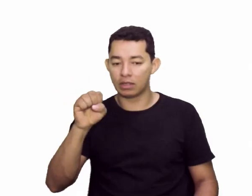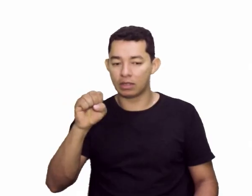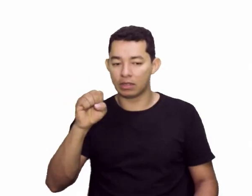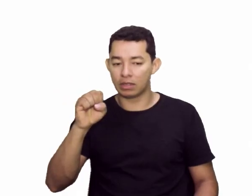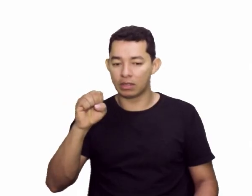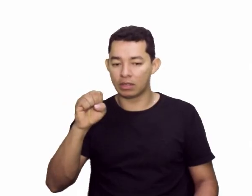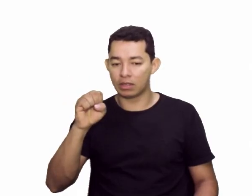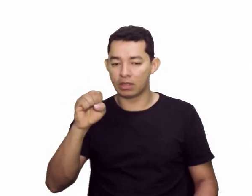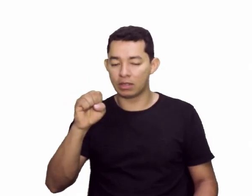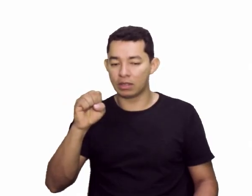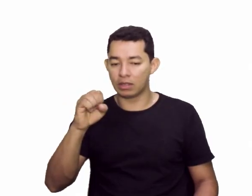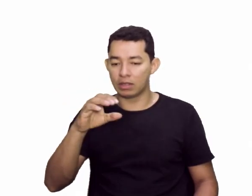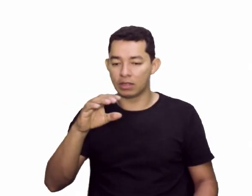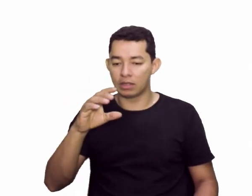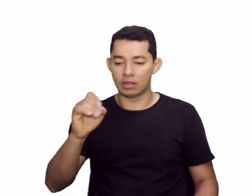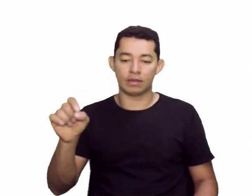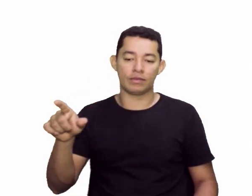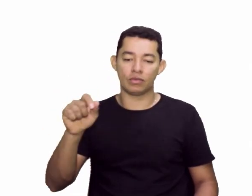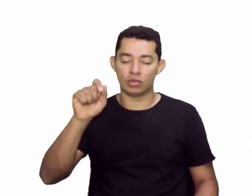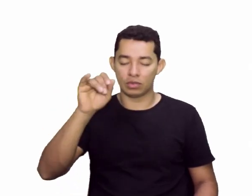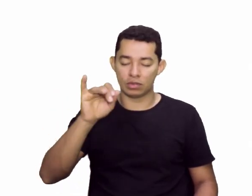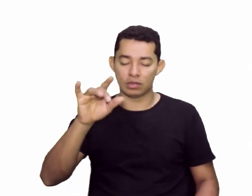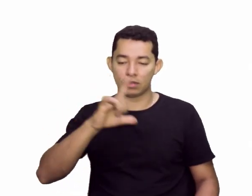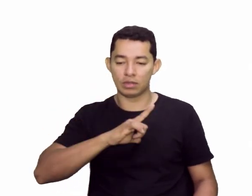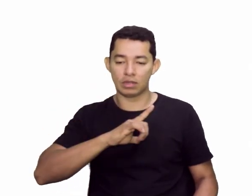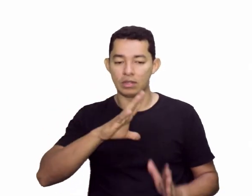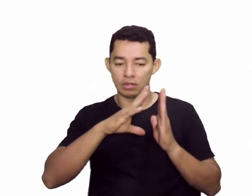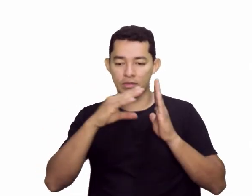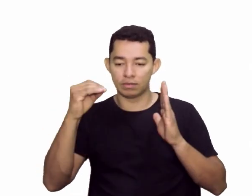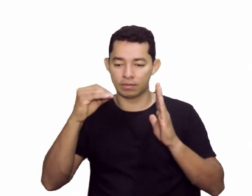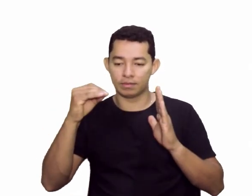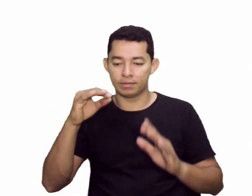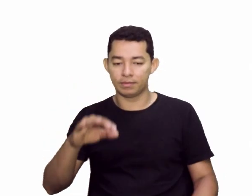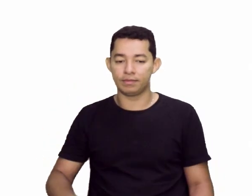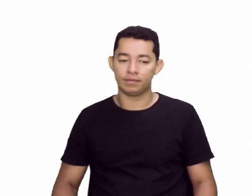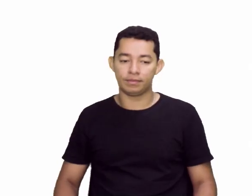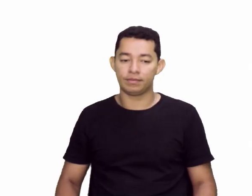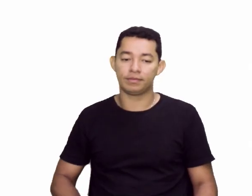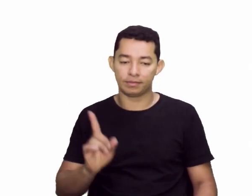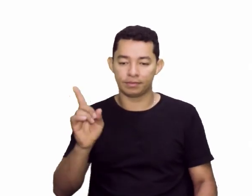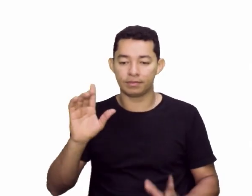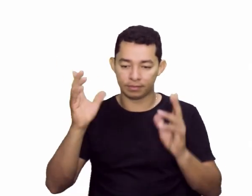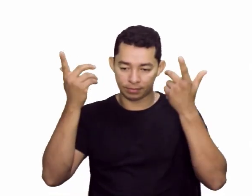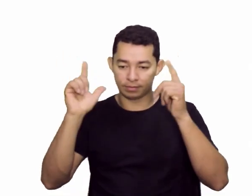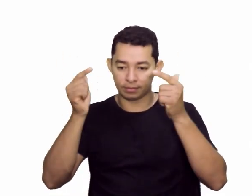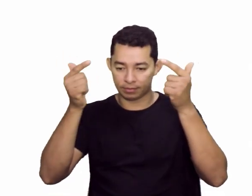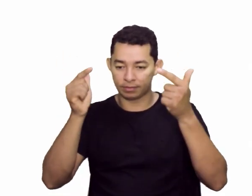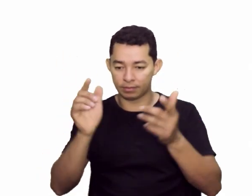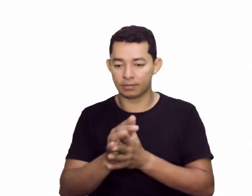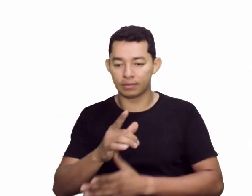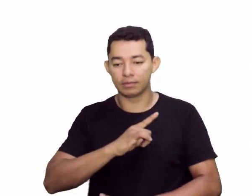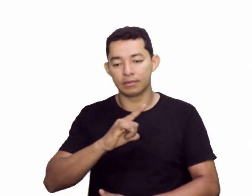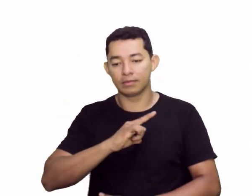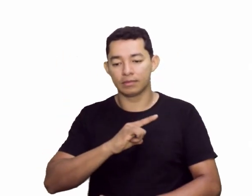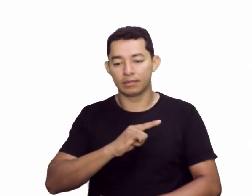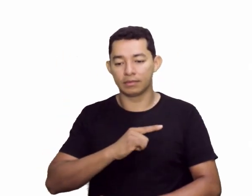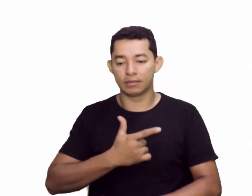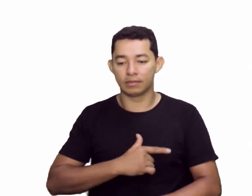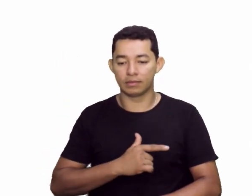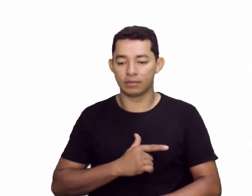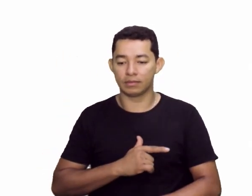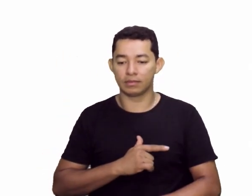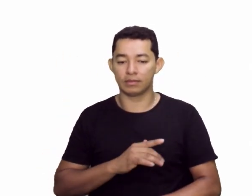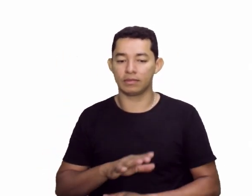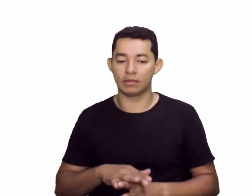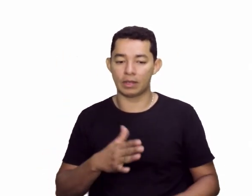não tinham assim a pessoa do deus Baco. Mas nessas festas aí, gente, veio dar mais ou menos